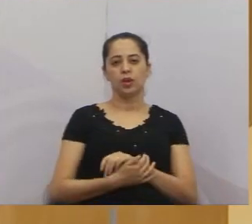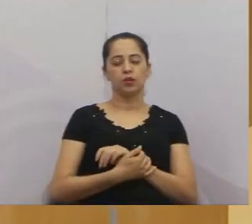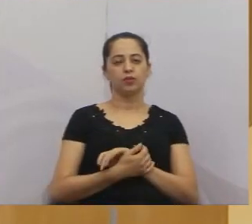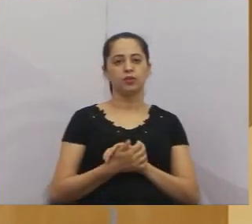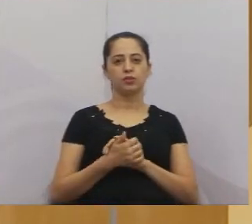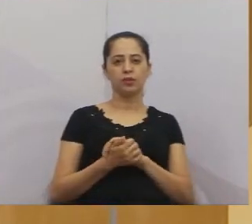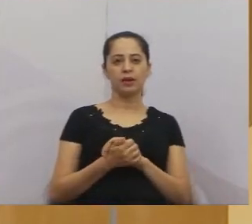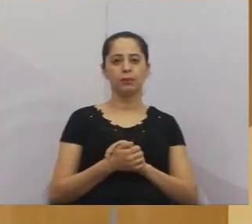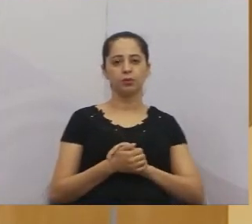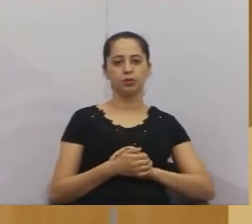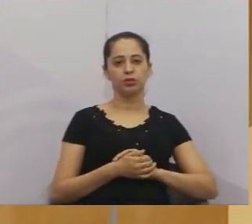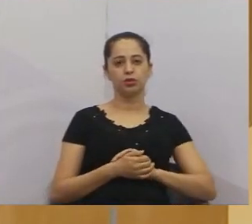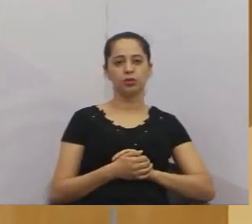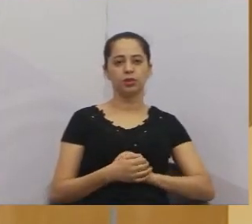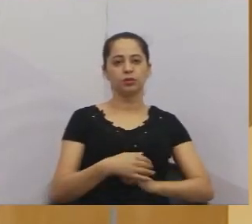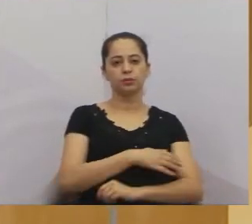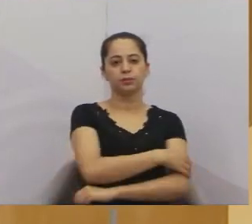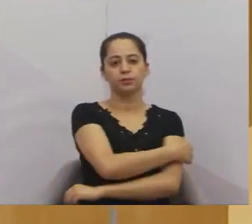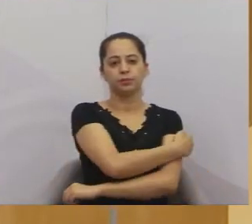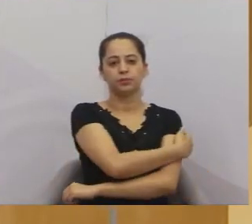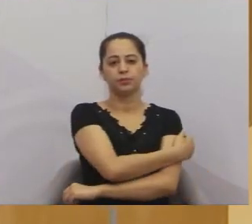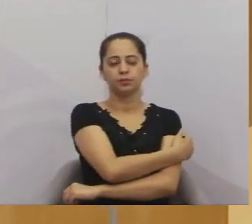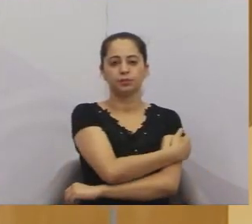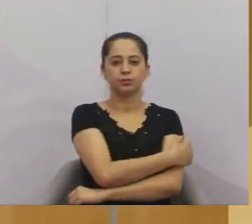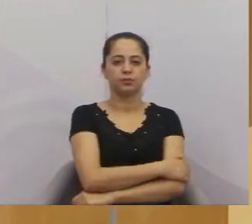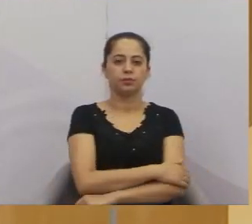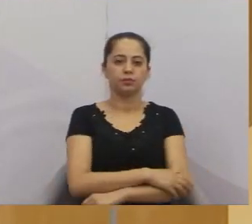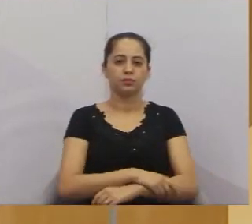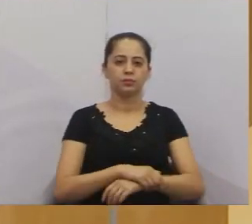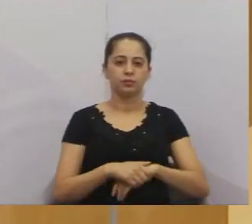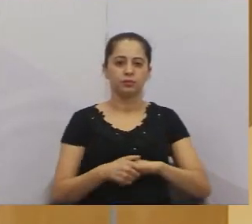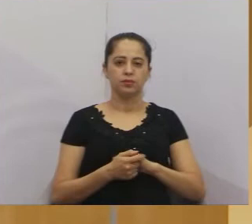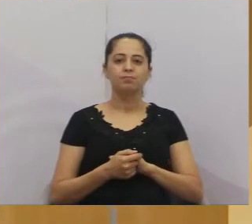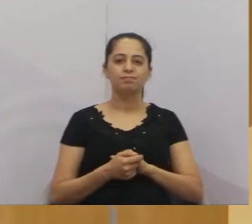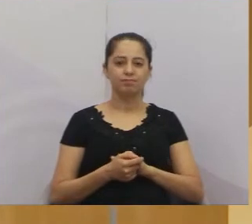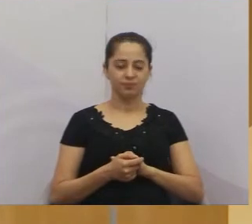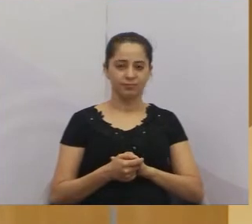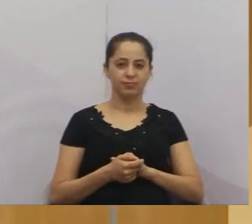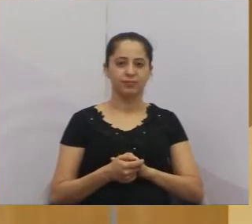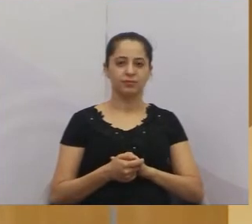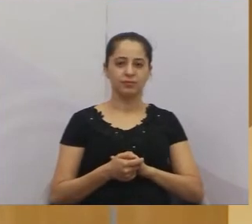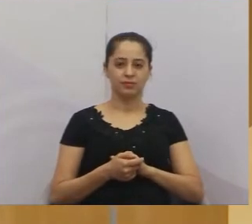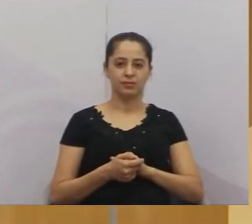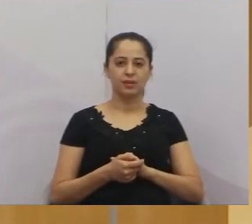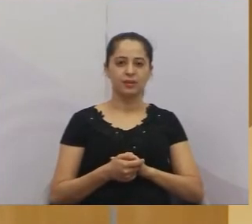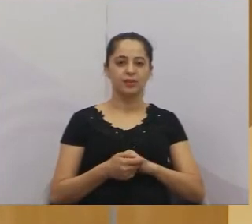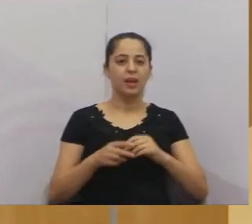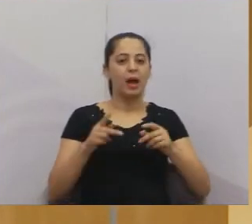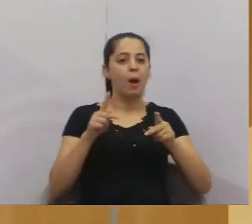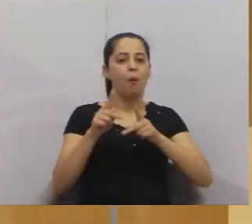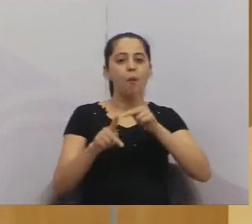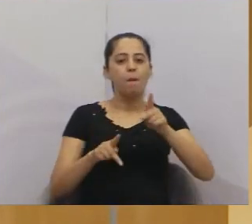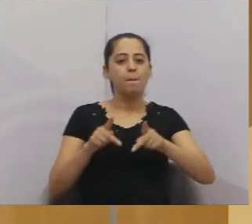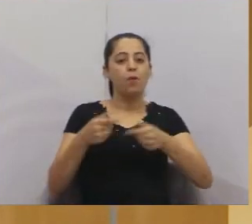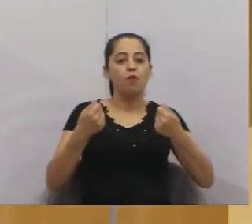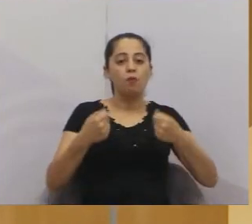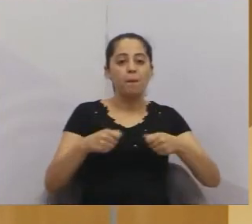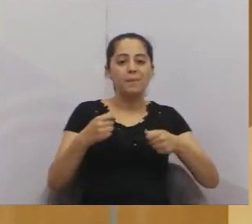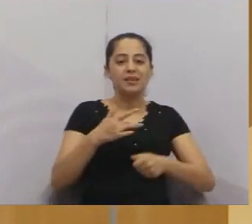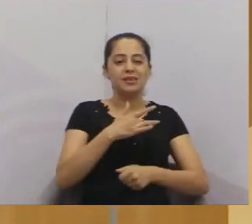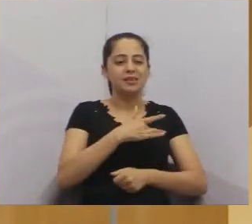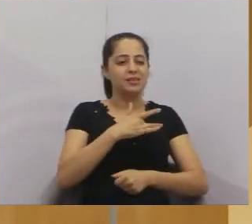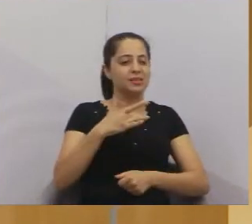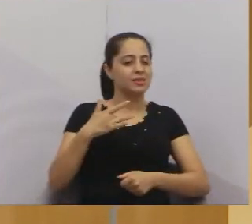os portões, as portas dos equipamentos públicos estão se abrindo e a população precisa dessa saúde